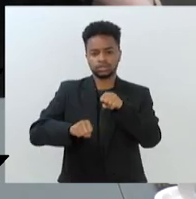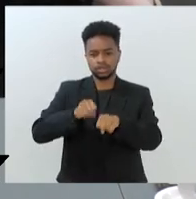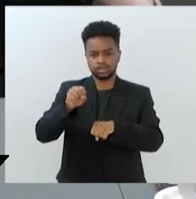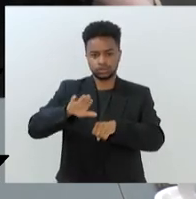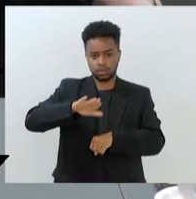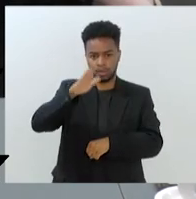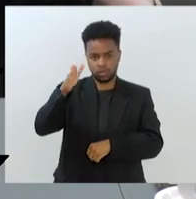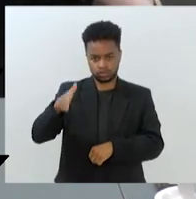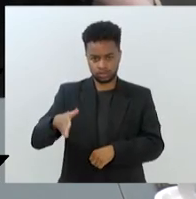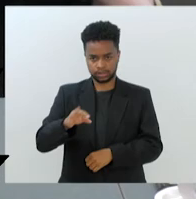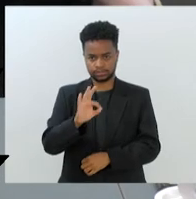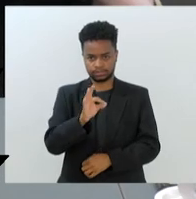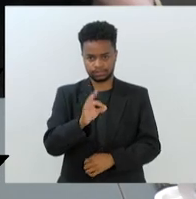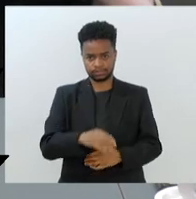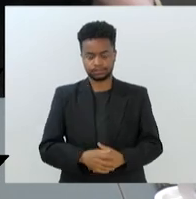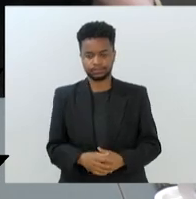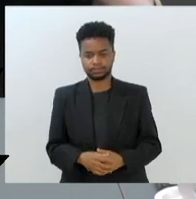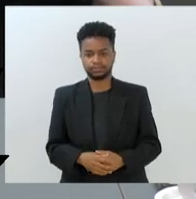montanha.